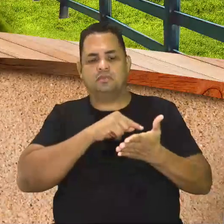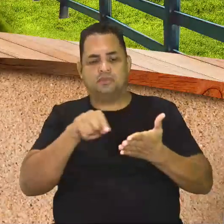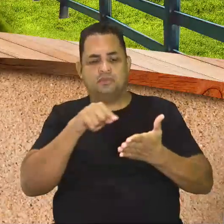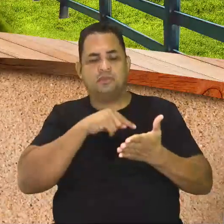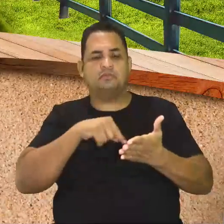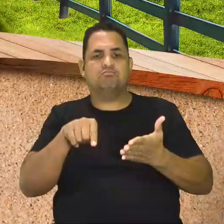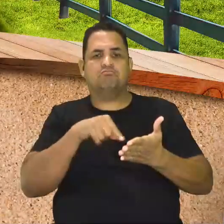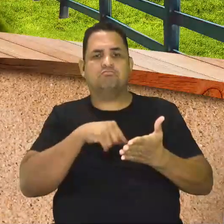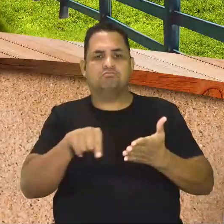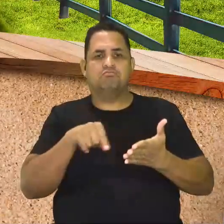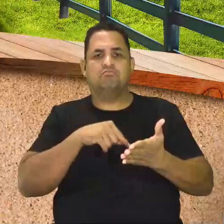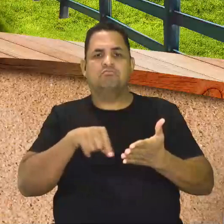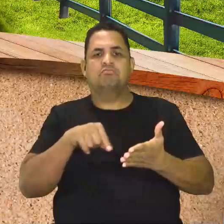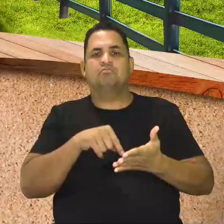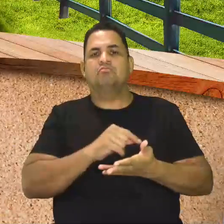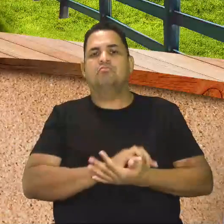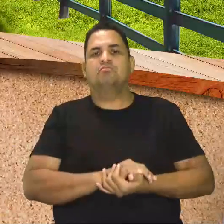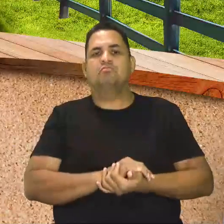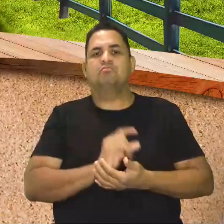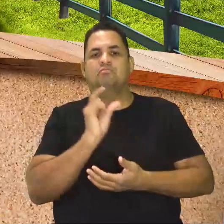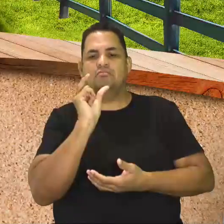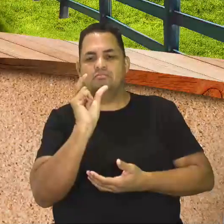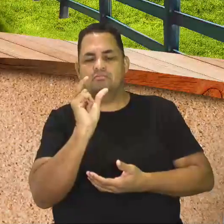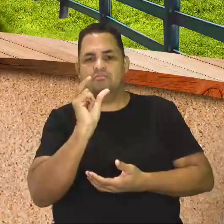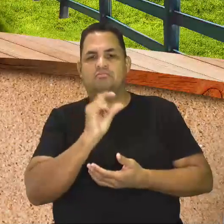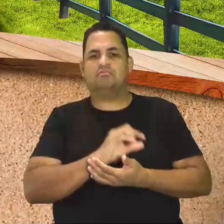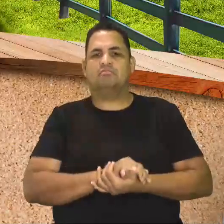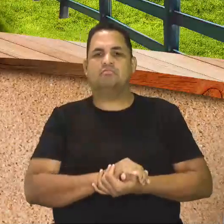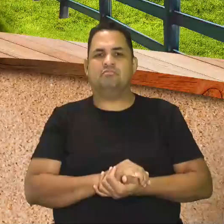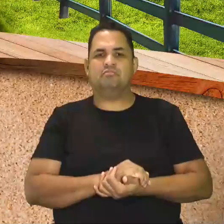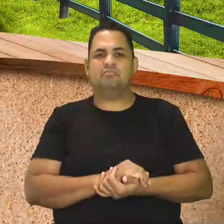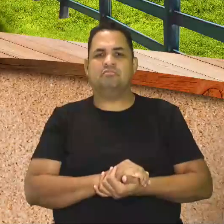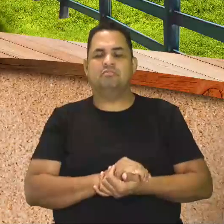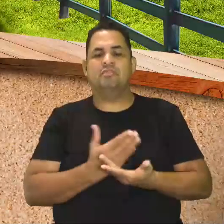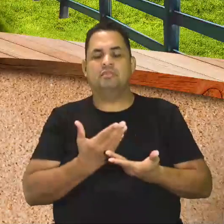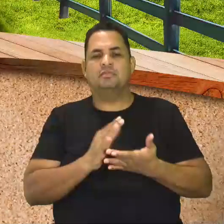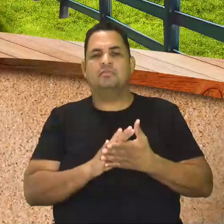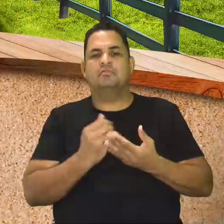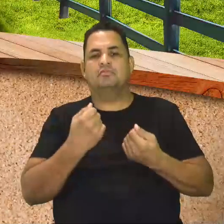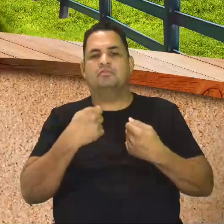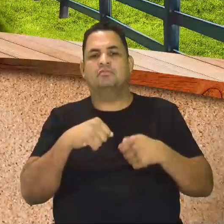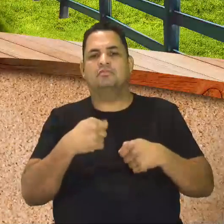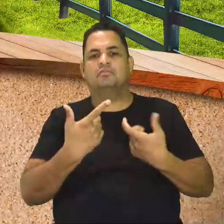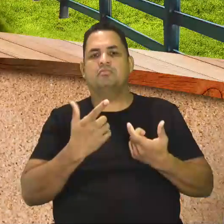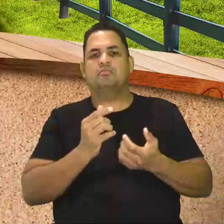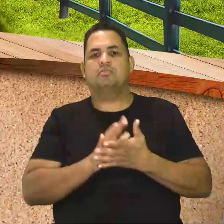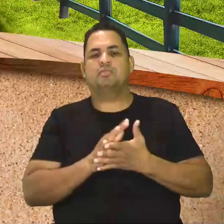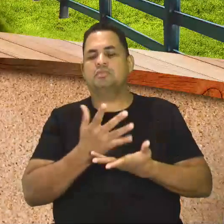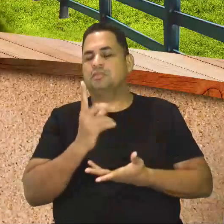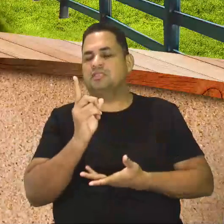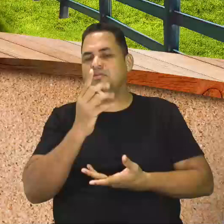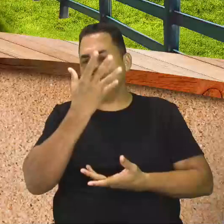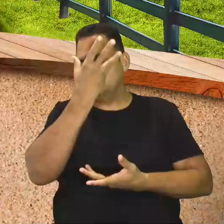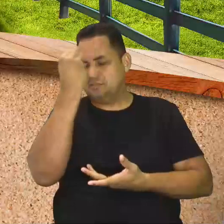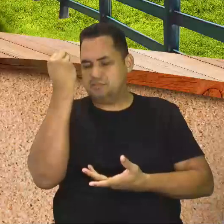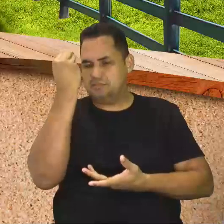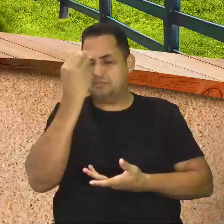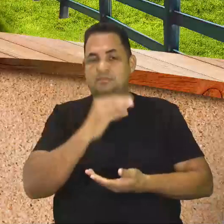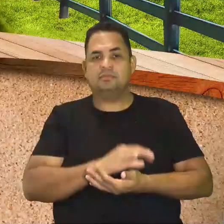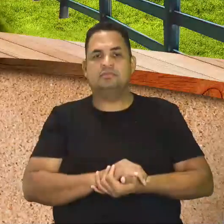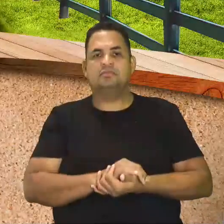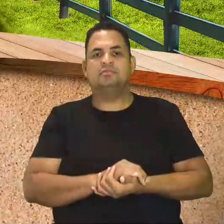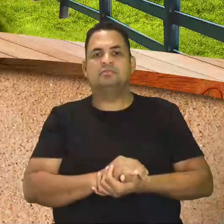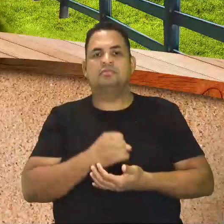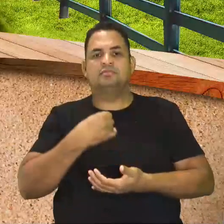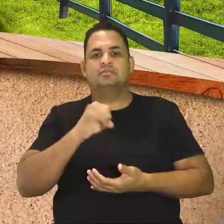lá, né? Sublinha a palavrinha e deixa lá, para dar tempo deles colocarem lá, para não esquecerem, tá bom?